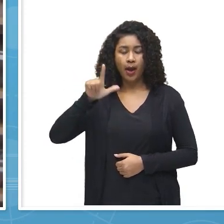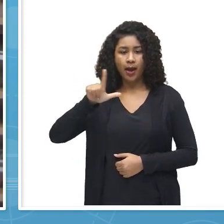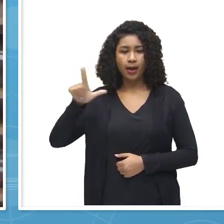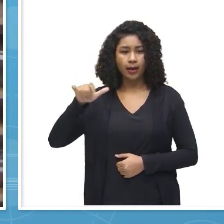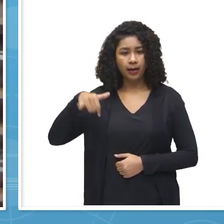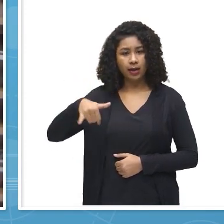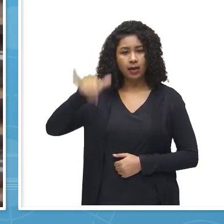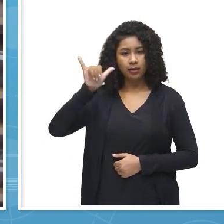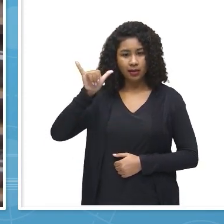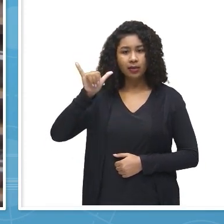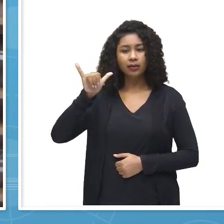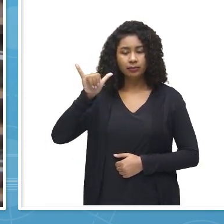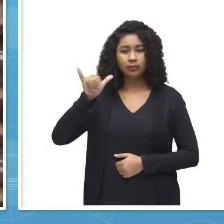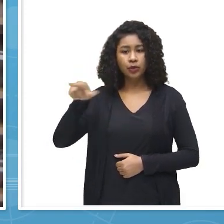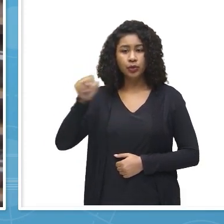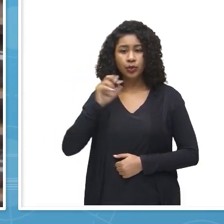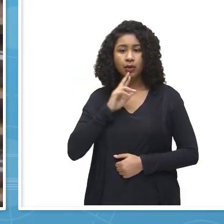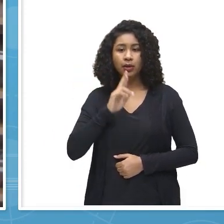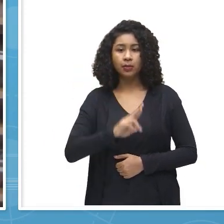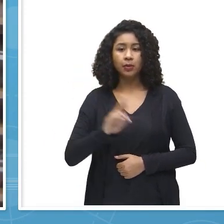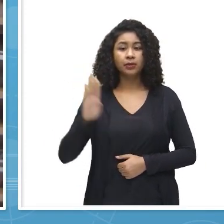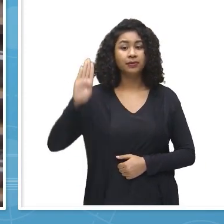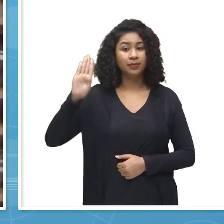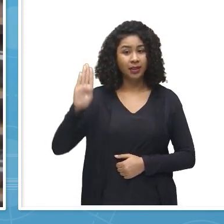Então, parabéns, Emanuele.